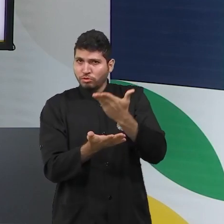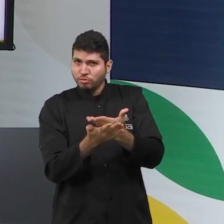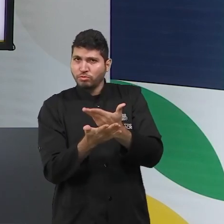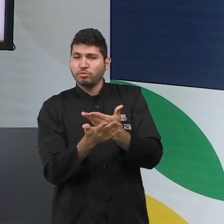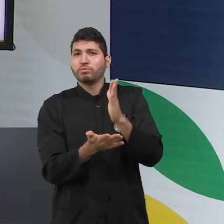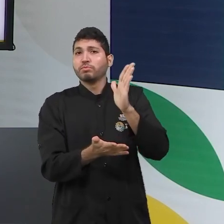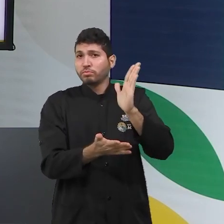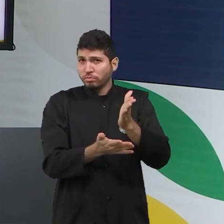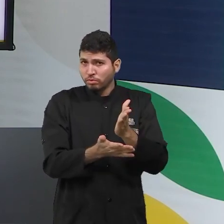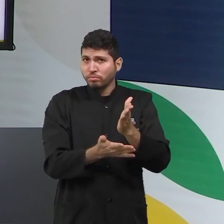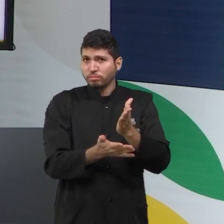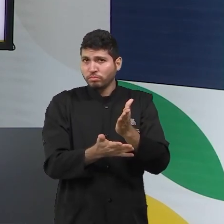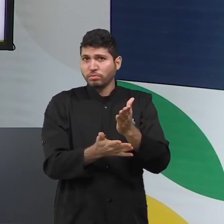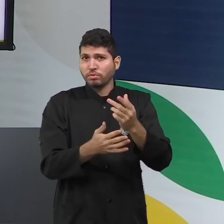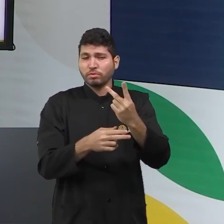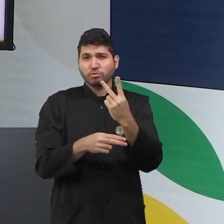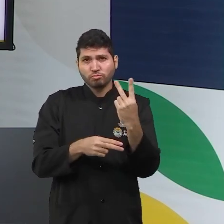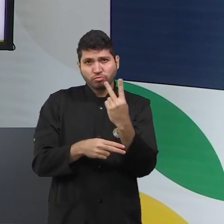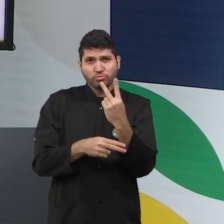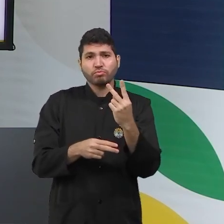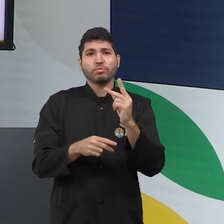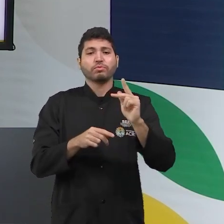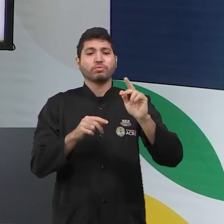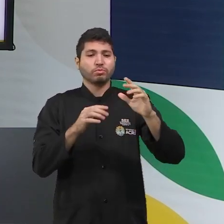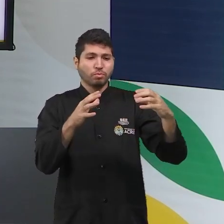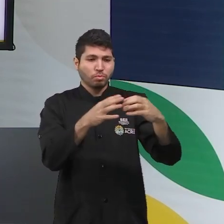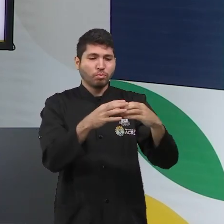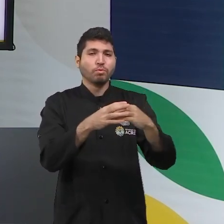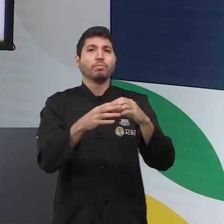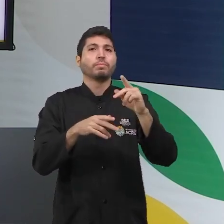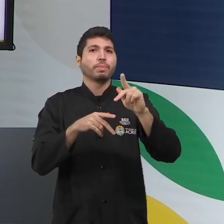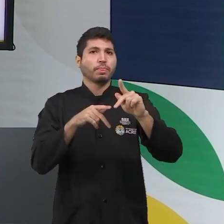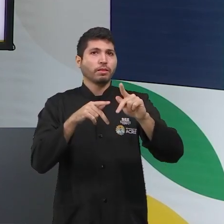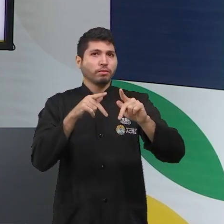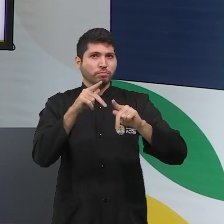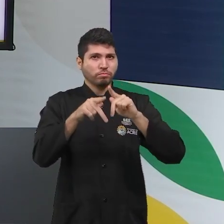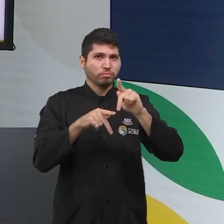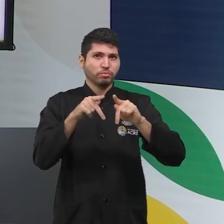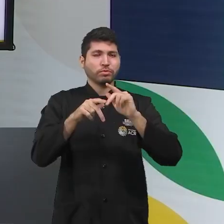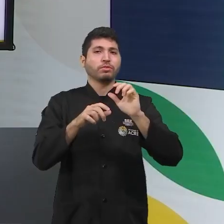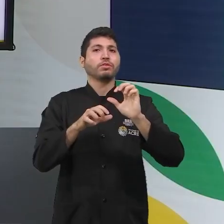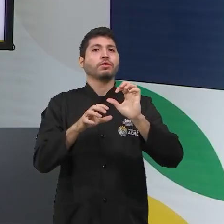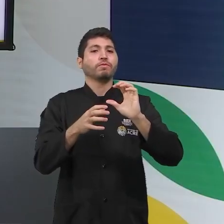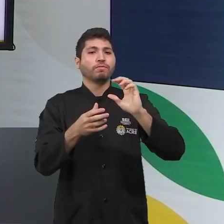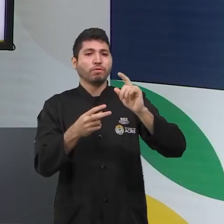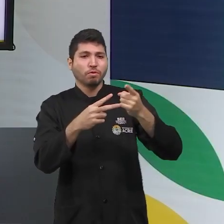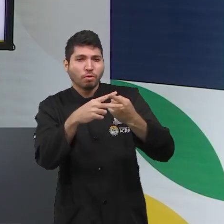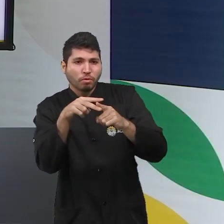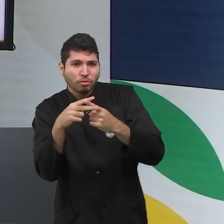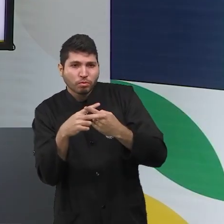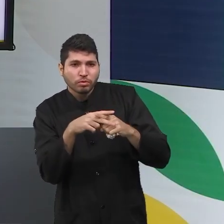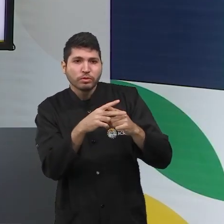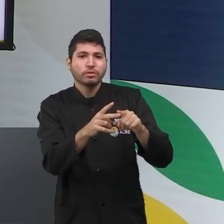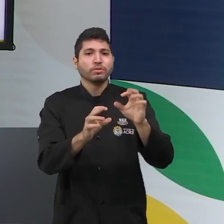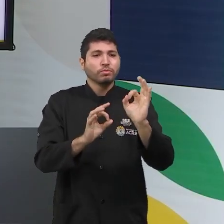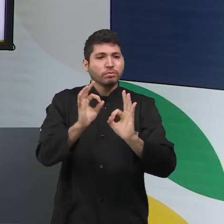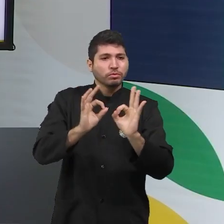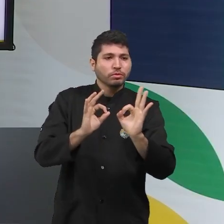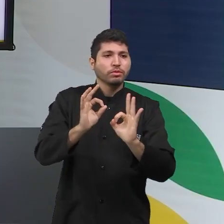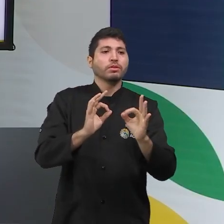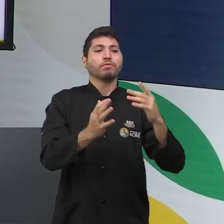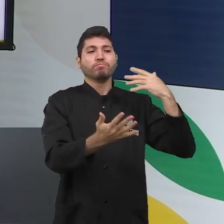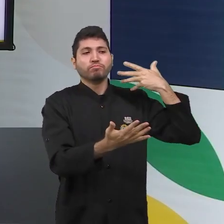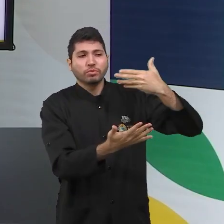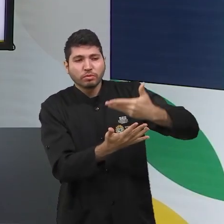bom? Essas duas grandes civilizações que moldaram e muito a sociedade que vivemos hoje.